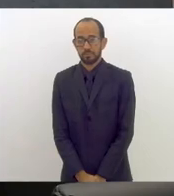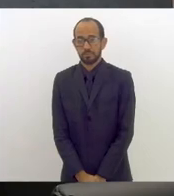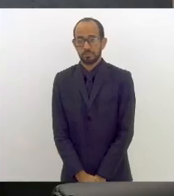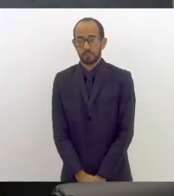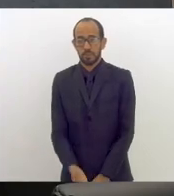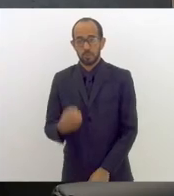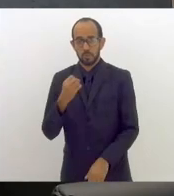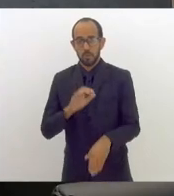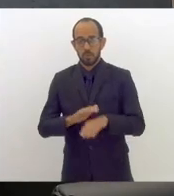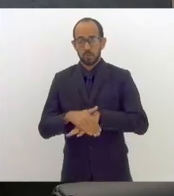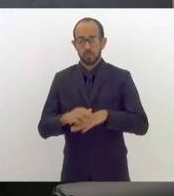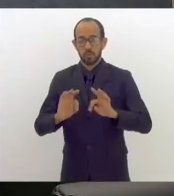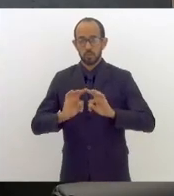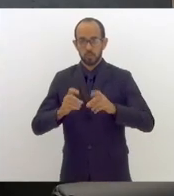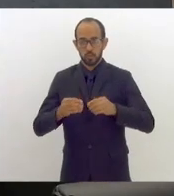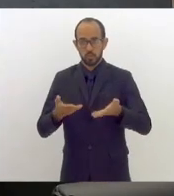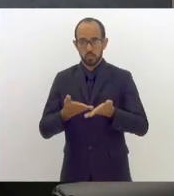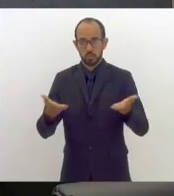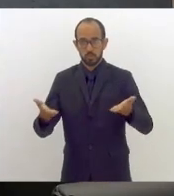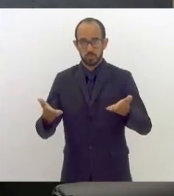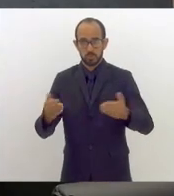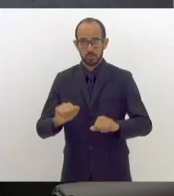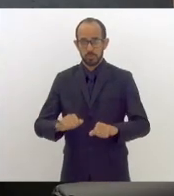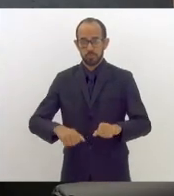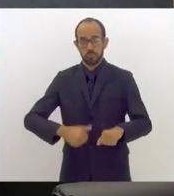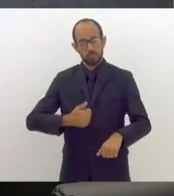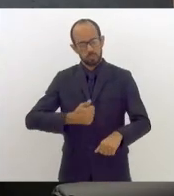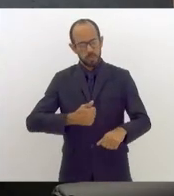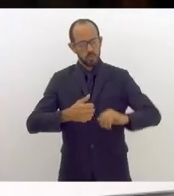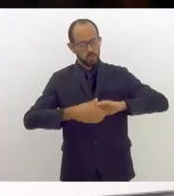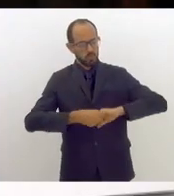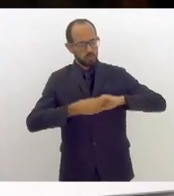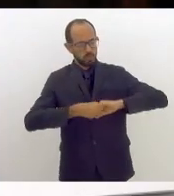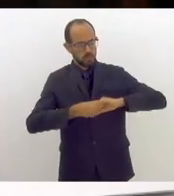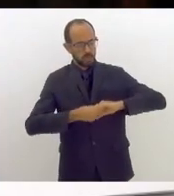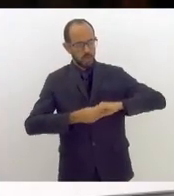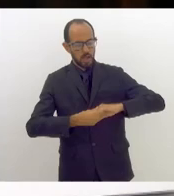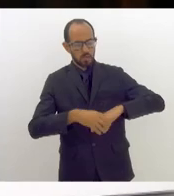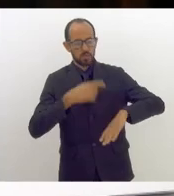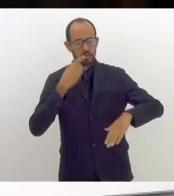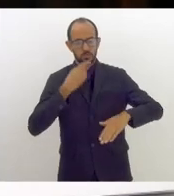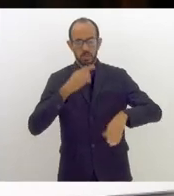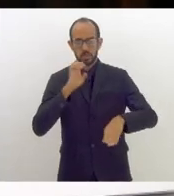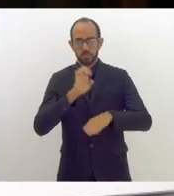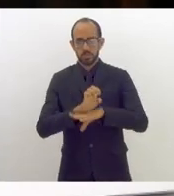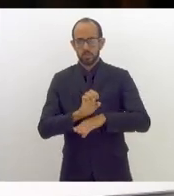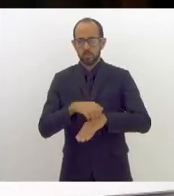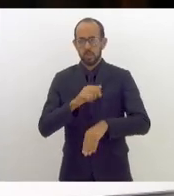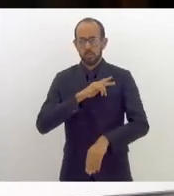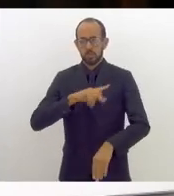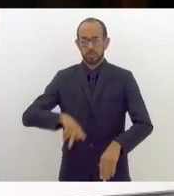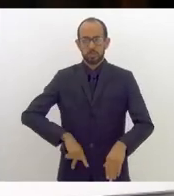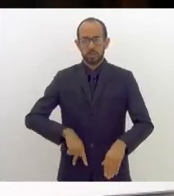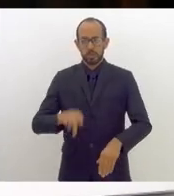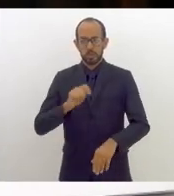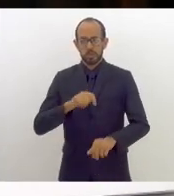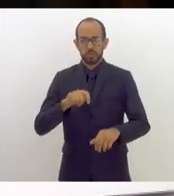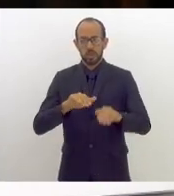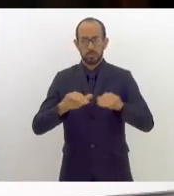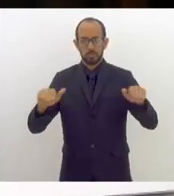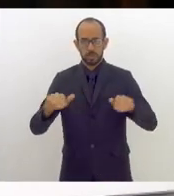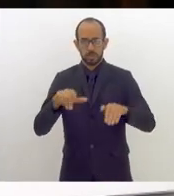Boa noite a todos estaria primeiramente de cumprimentar o Deputado Estadual Presidente dessa mesa Hoje ele é o